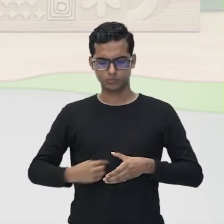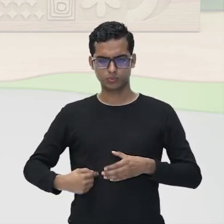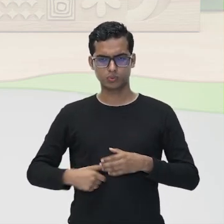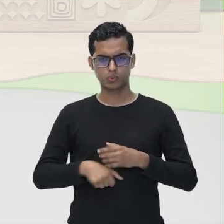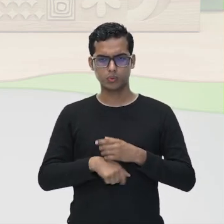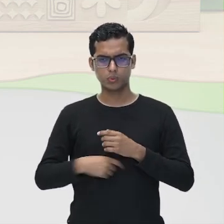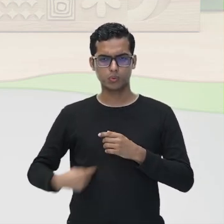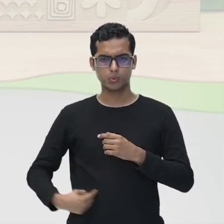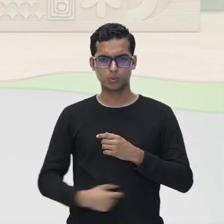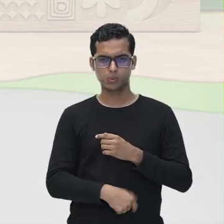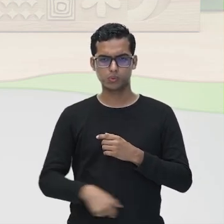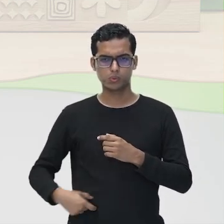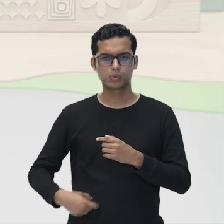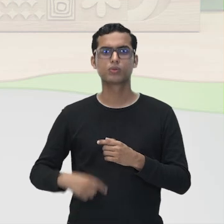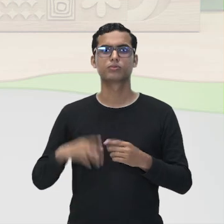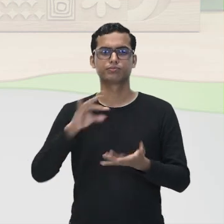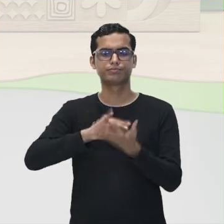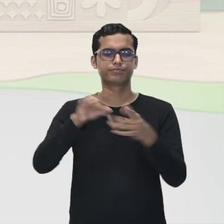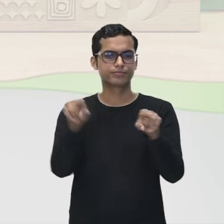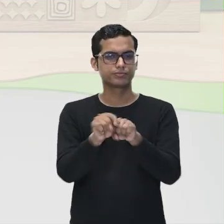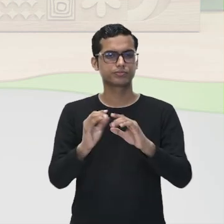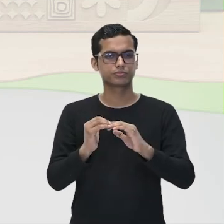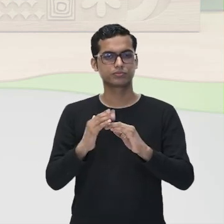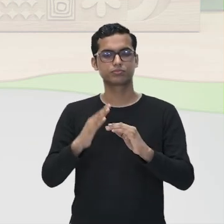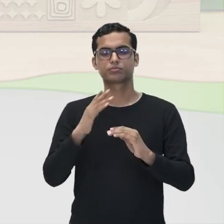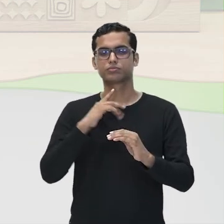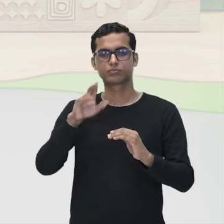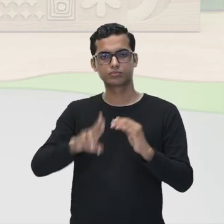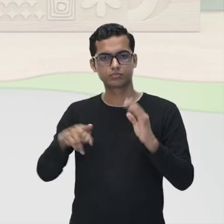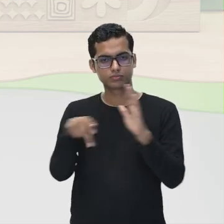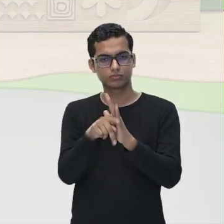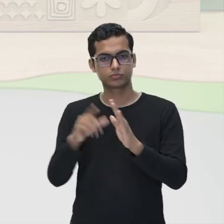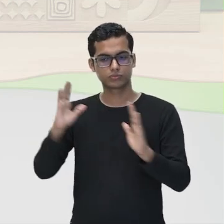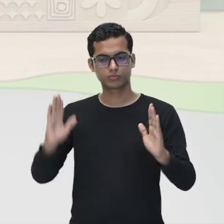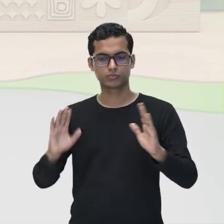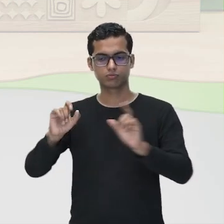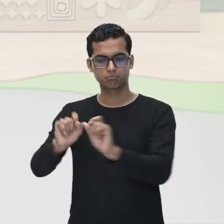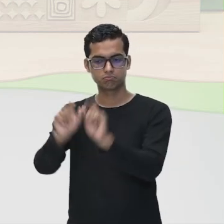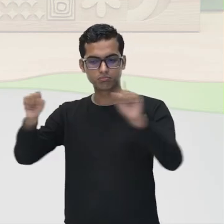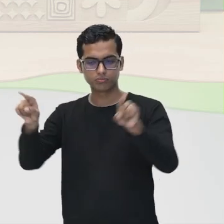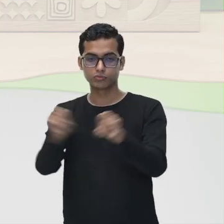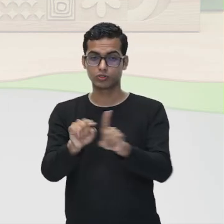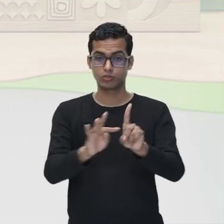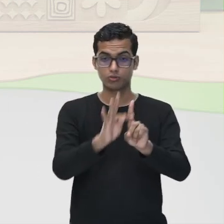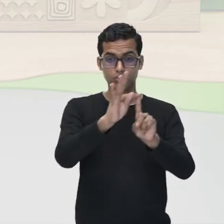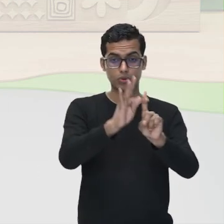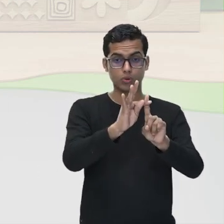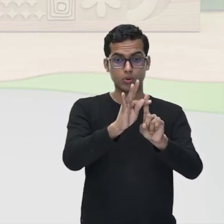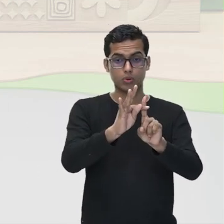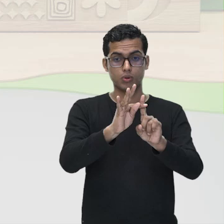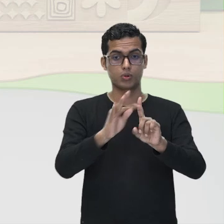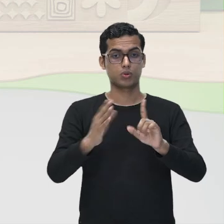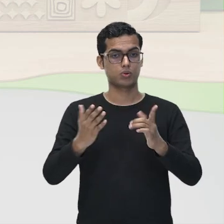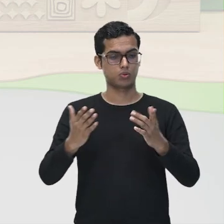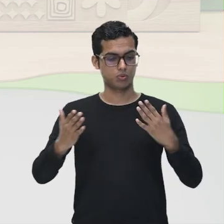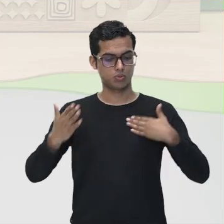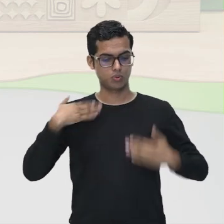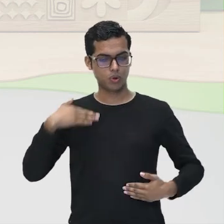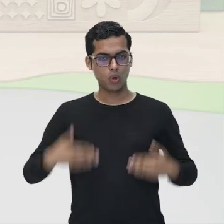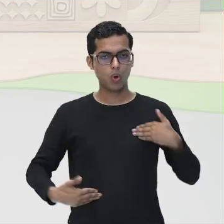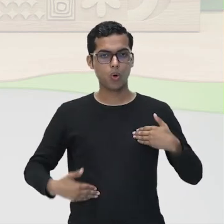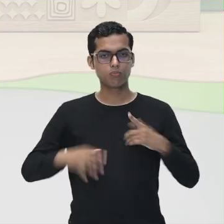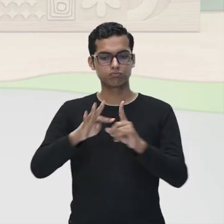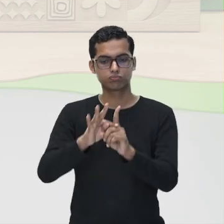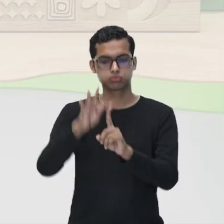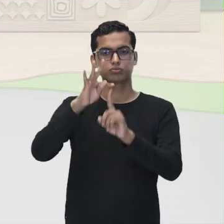dia do que à noite, a sua temperatura corporal, que também é maior durante o dia, justamente